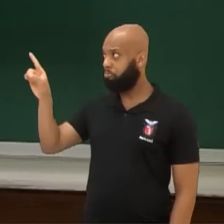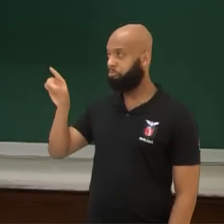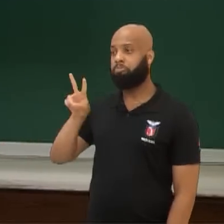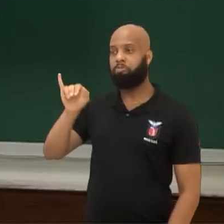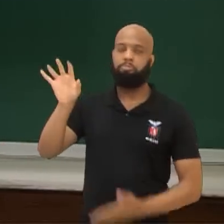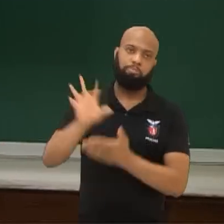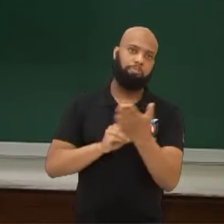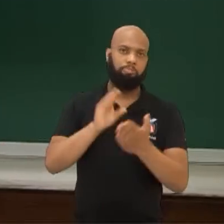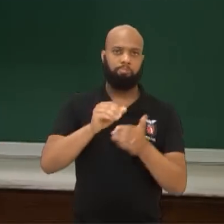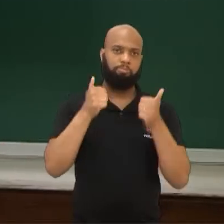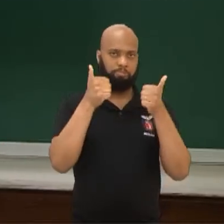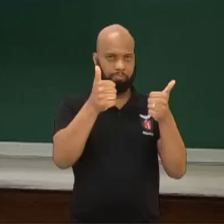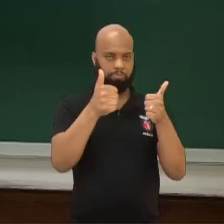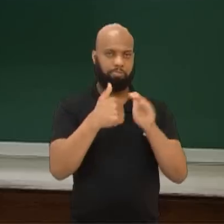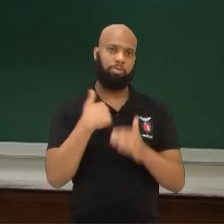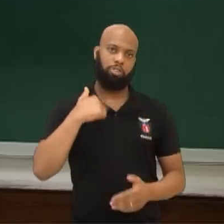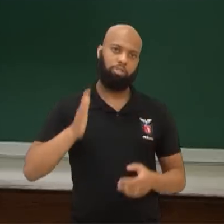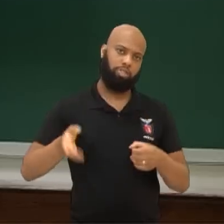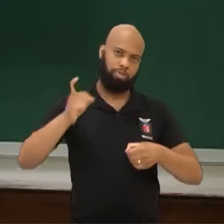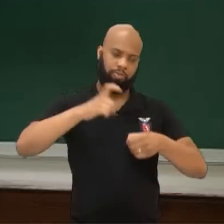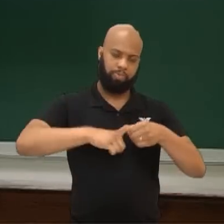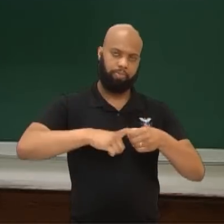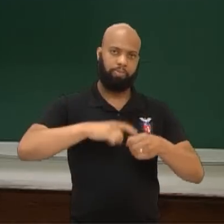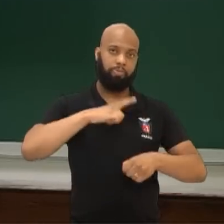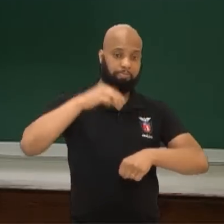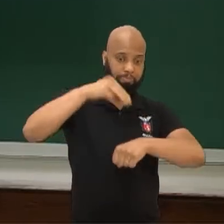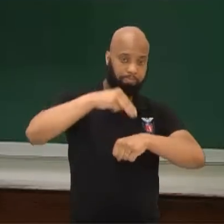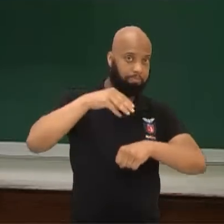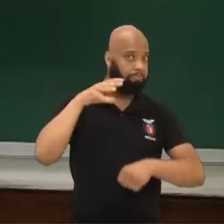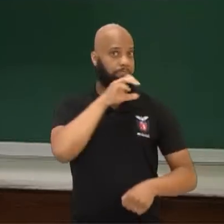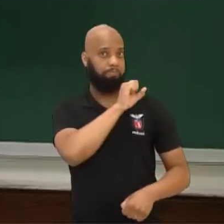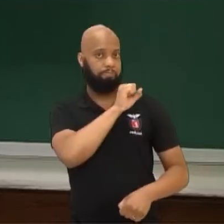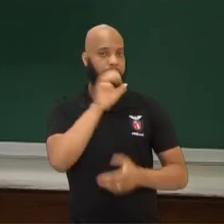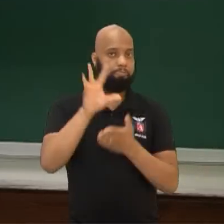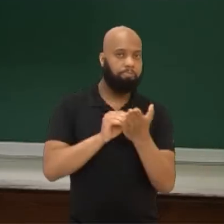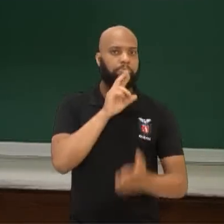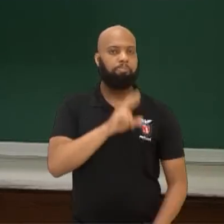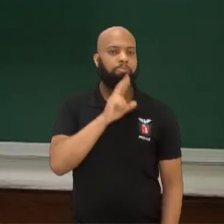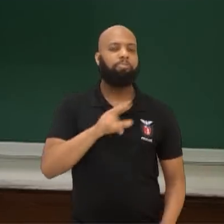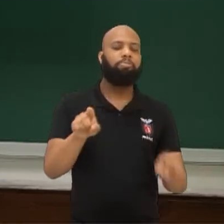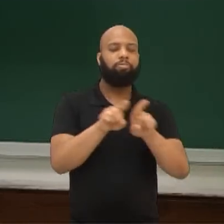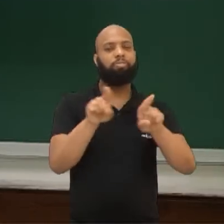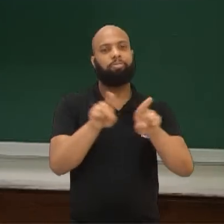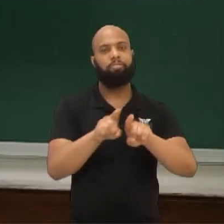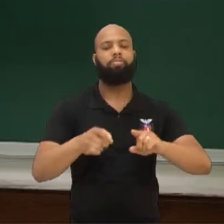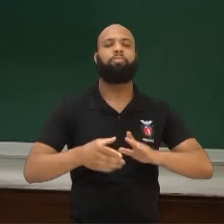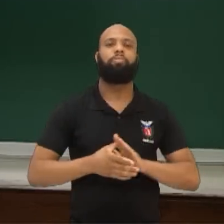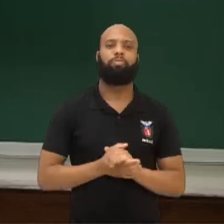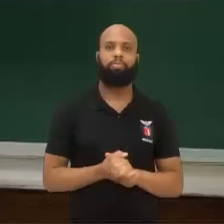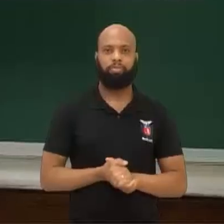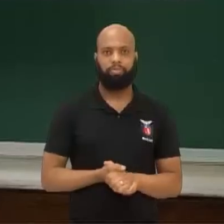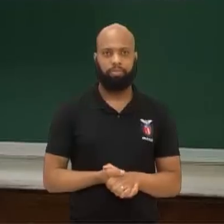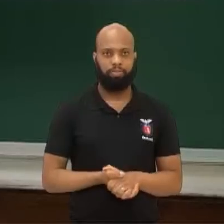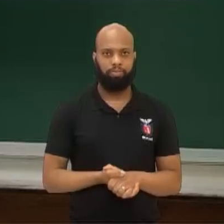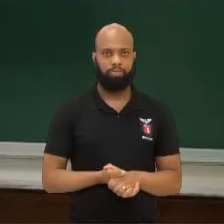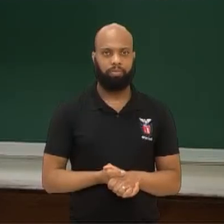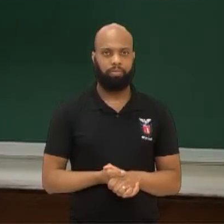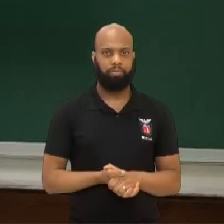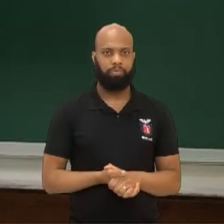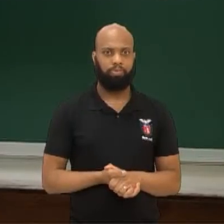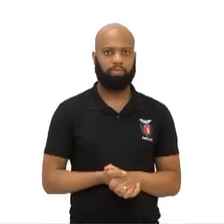tela, aí você consegue copiar, vou te dar uns minutinhos aí para você copiar e também para você resolver aí no seu